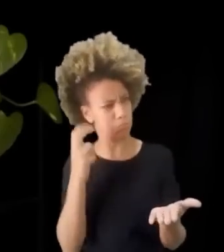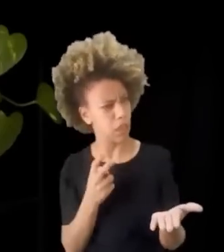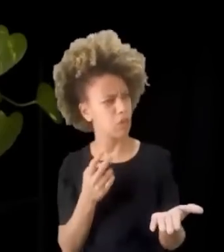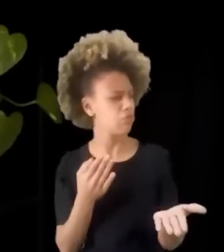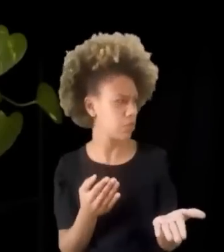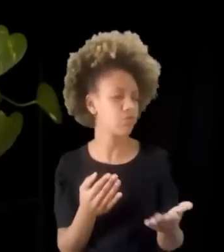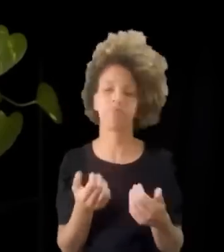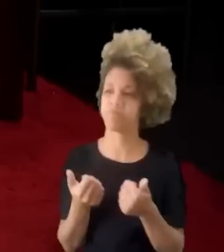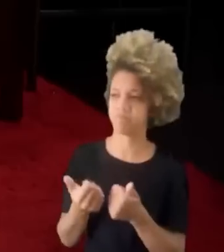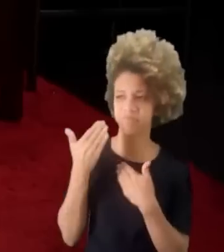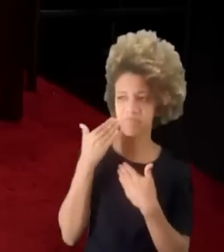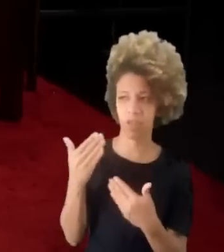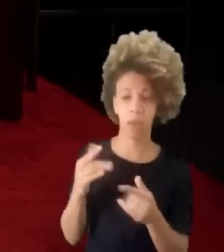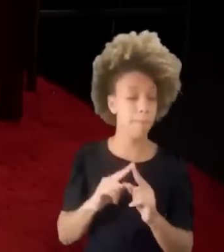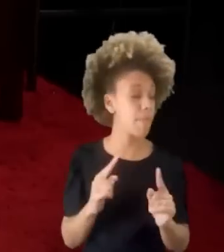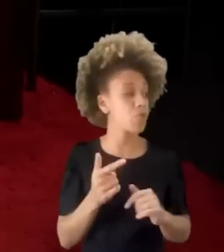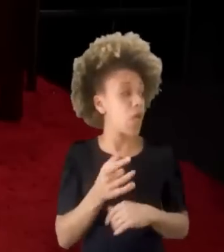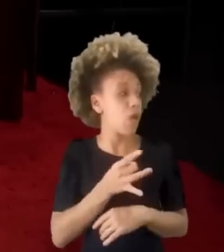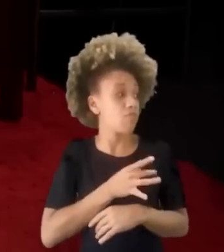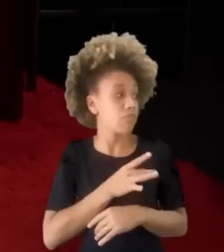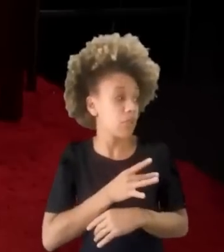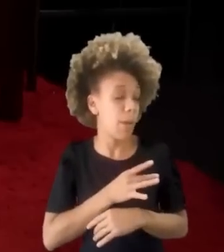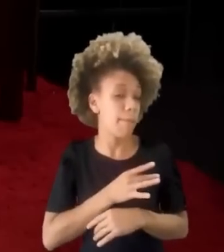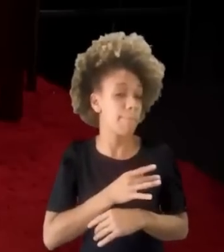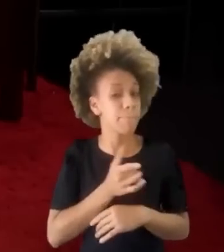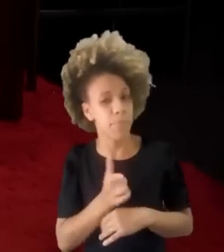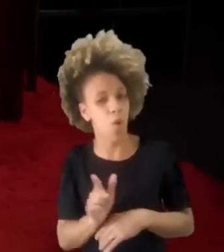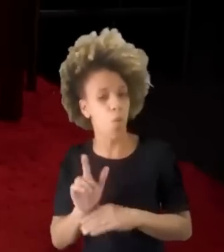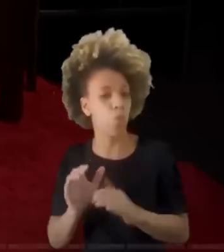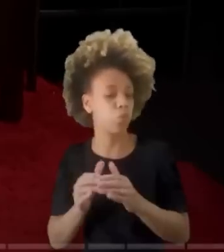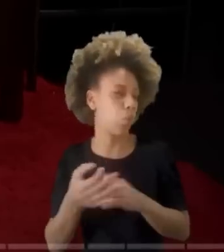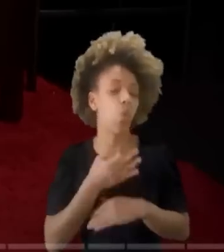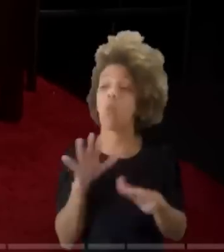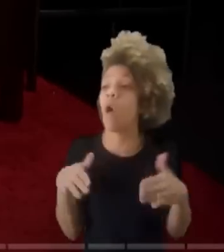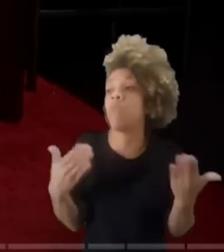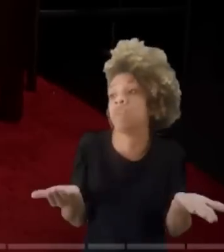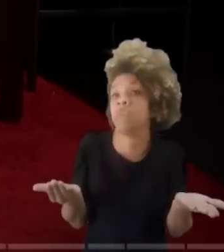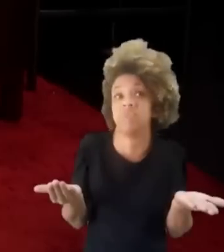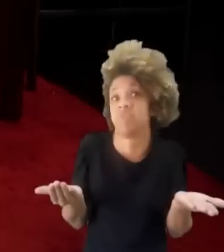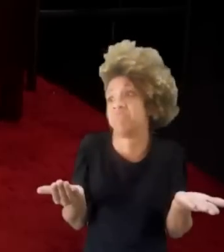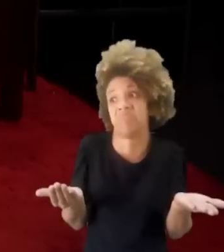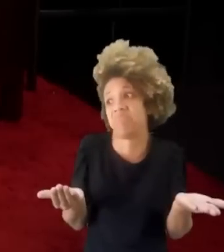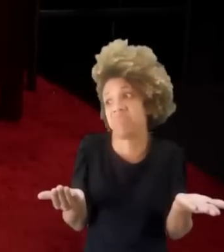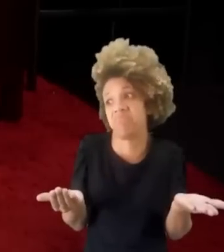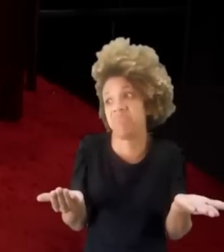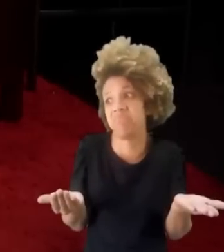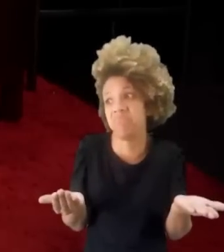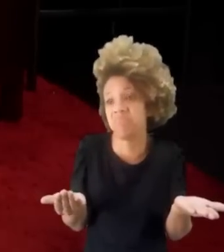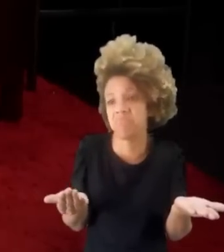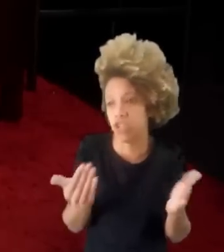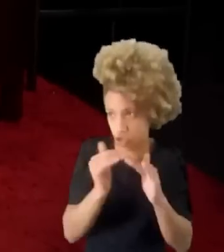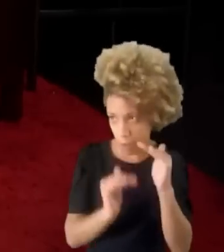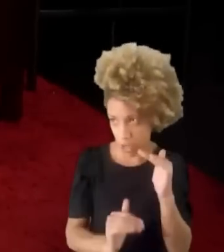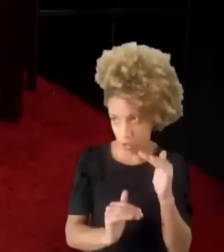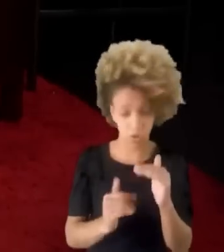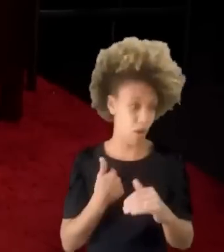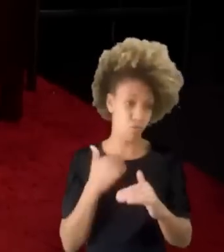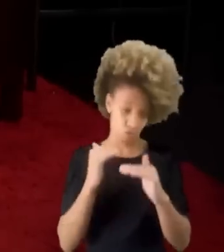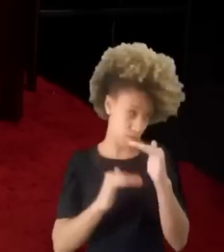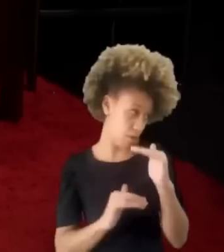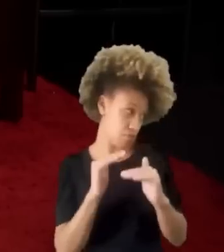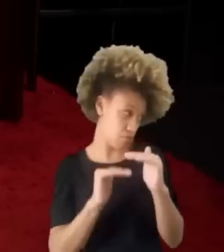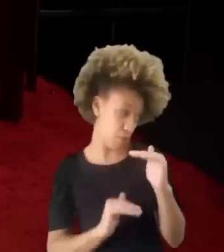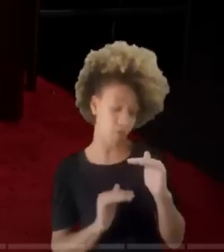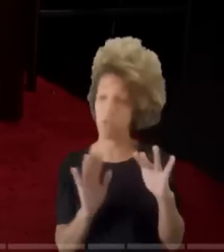inteligente você não tem um receio de você cair pro outro lado qualquer outro lado amanhã amanhã você é de